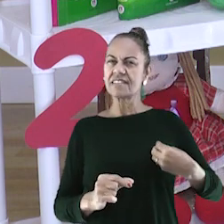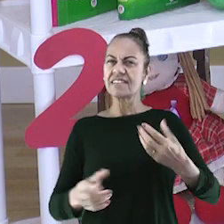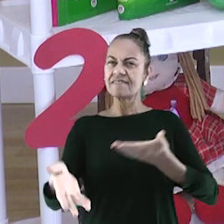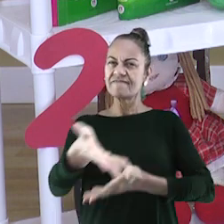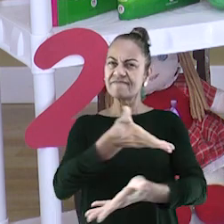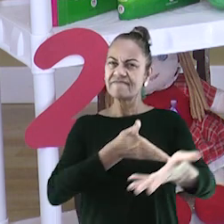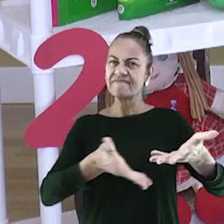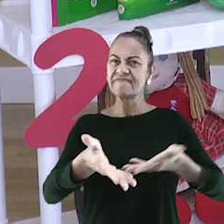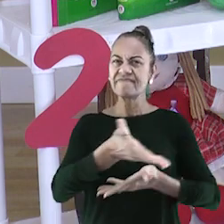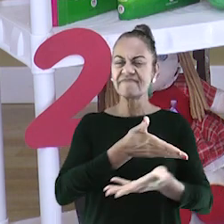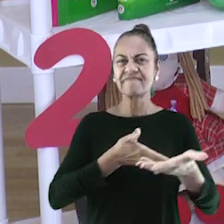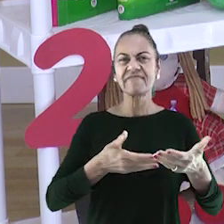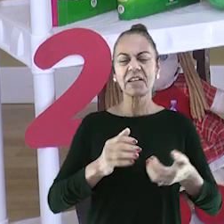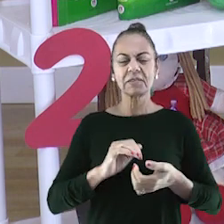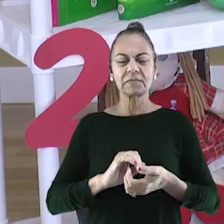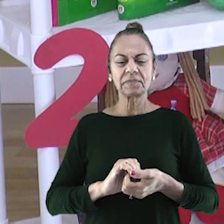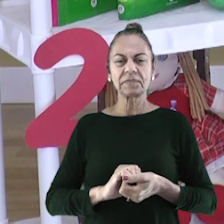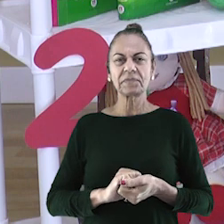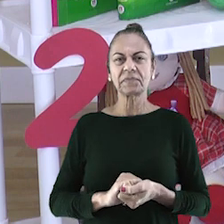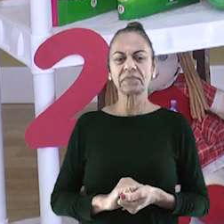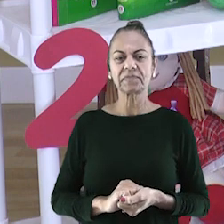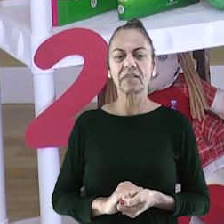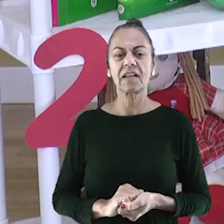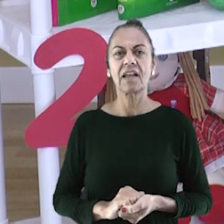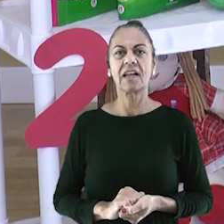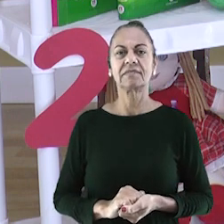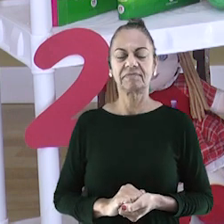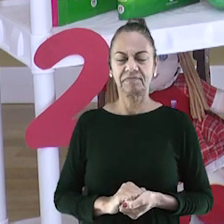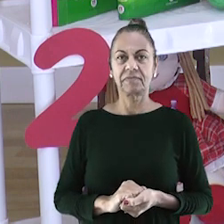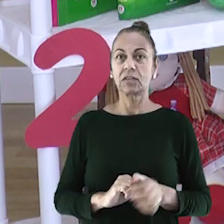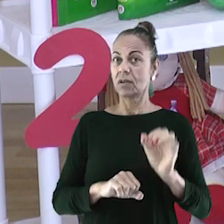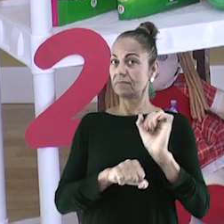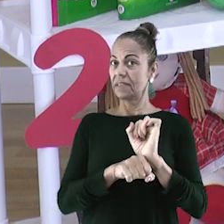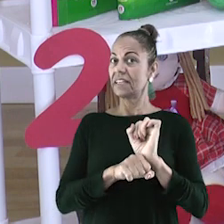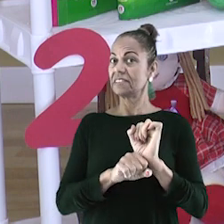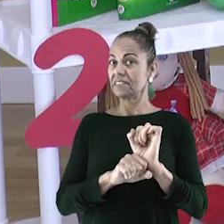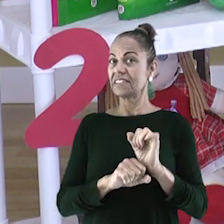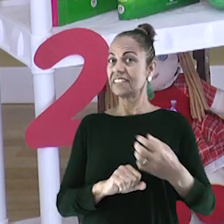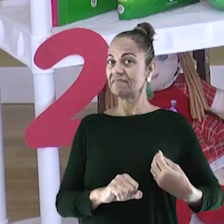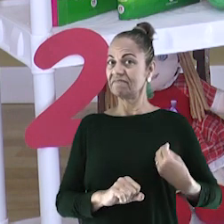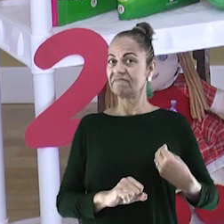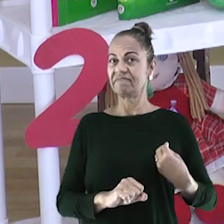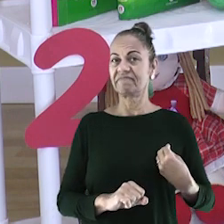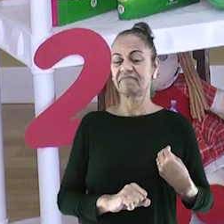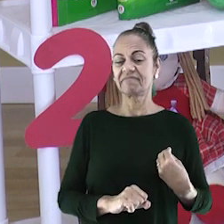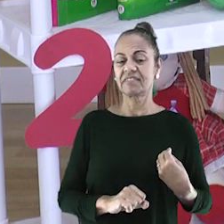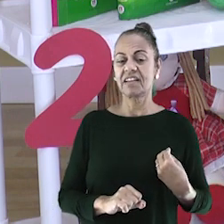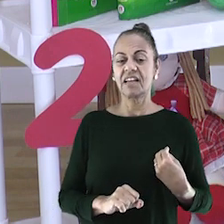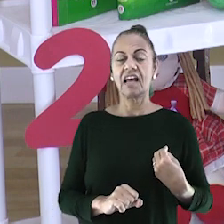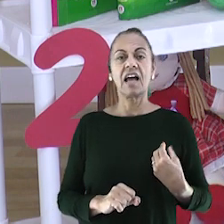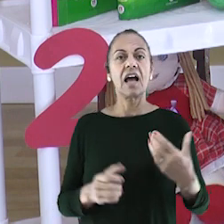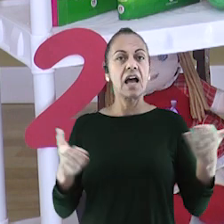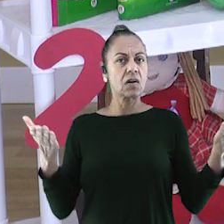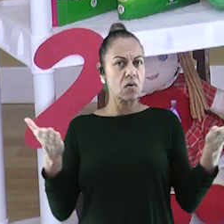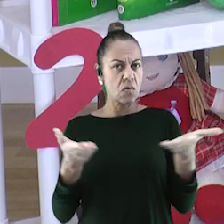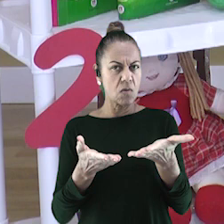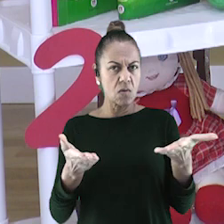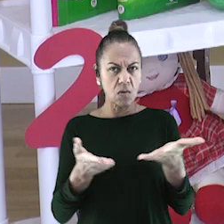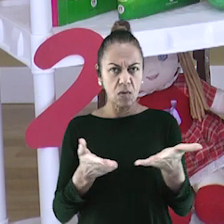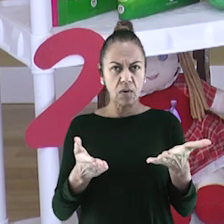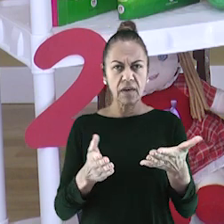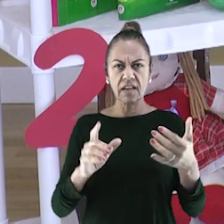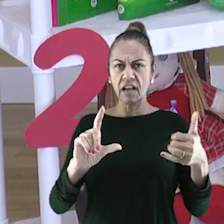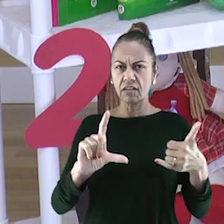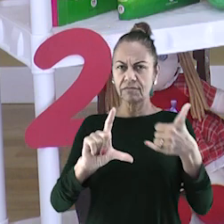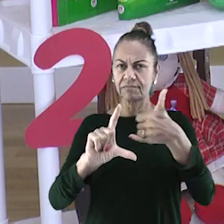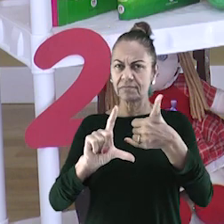bom saber que você esteve aqui juntinho com a gente. Aguardo a sua presença, hein? Agora que você já confirmou